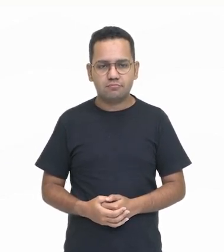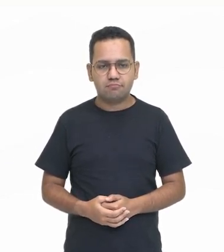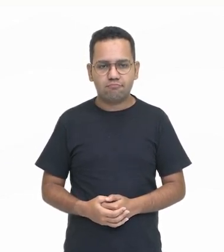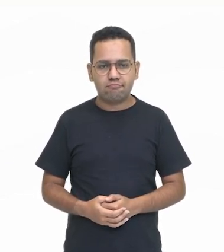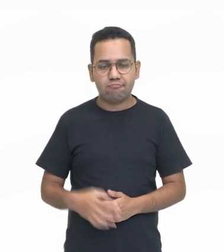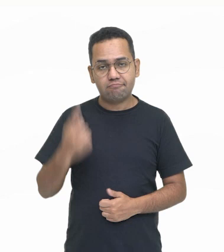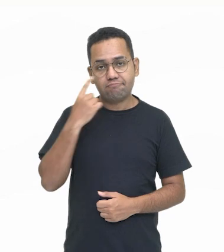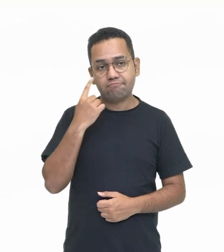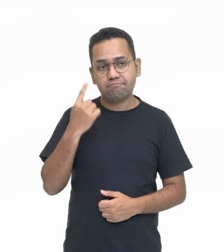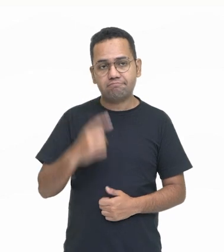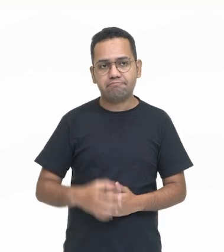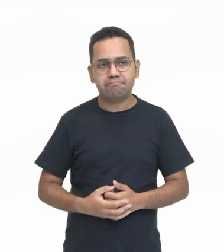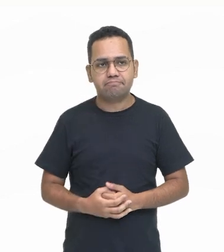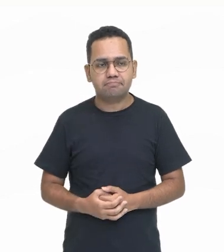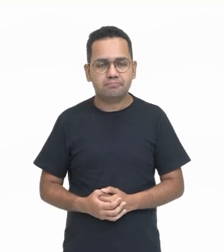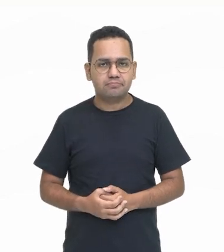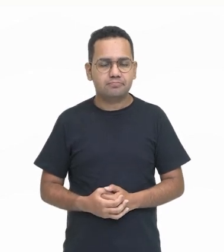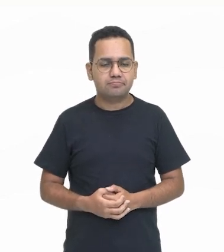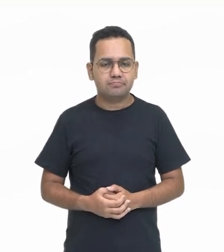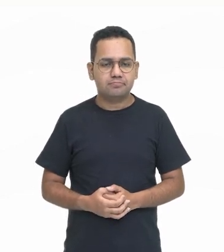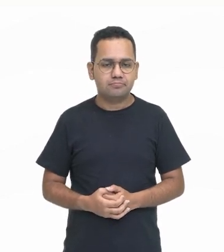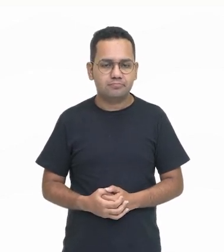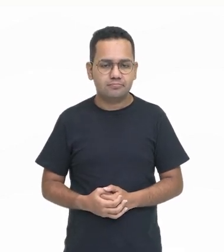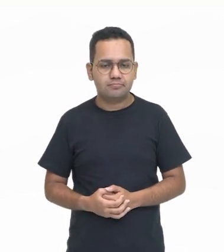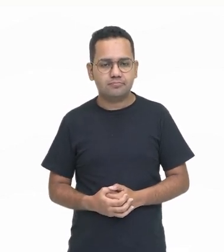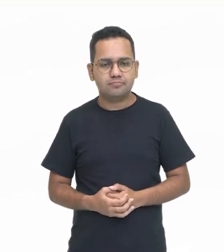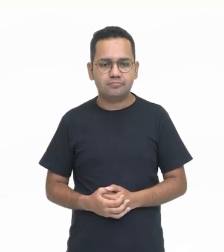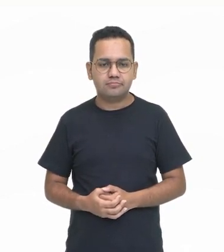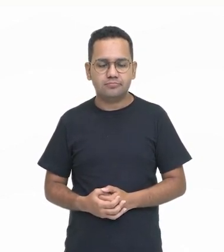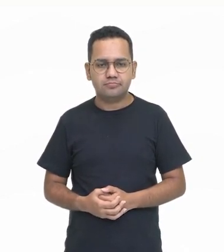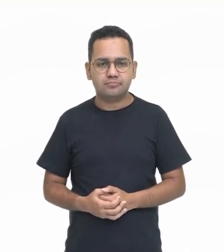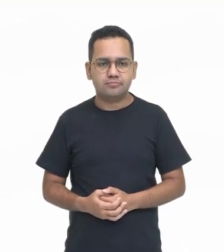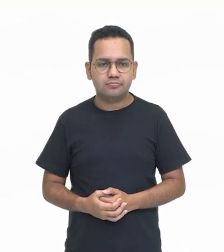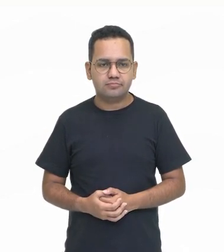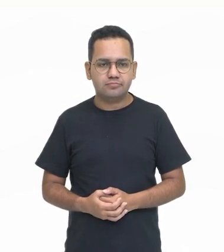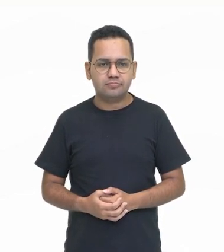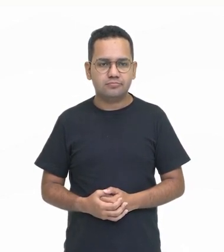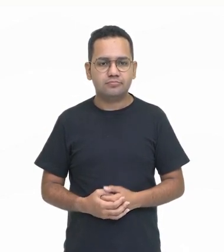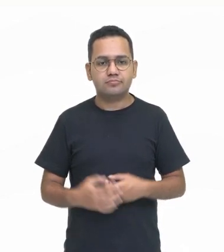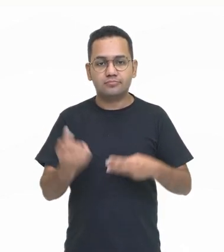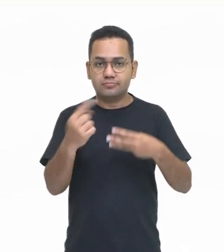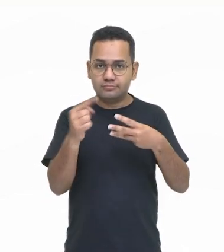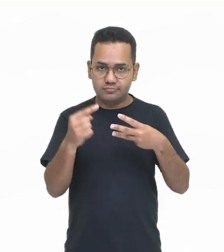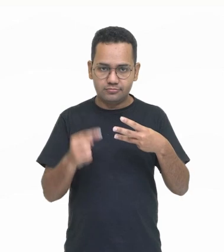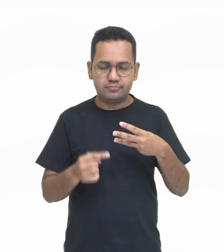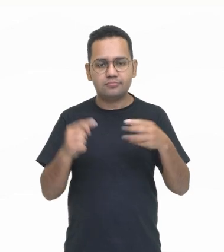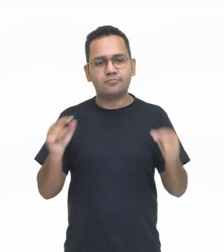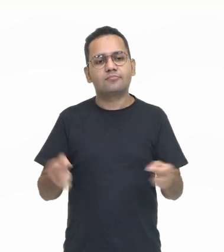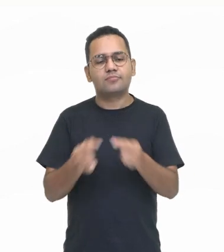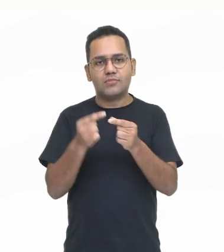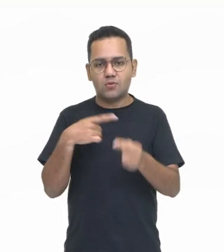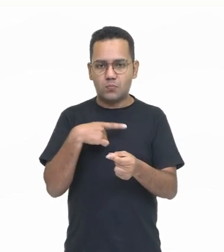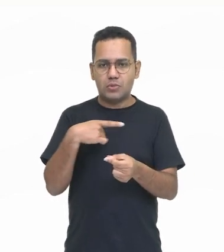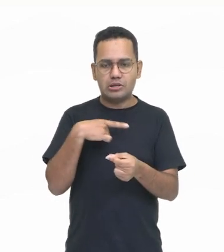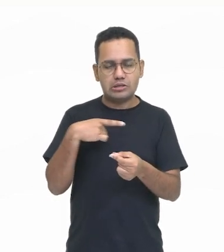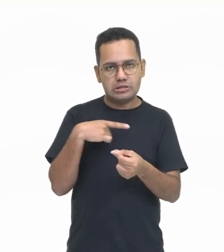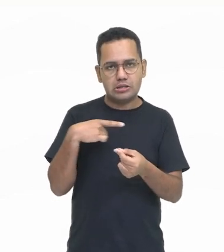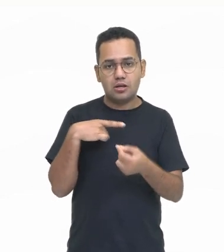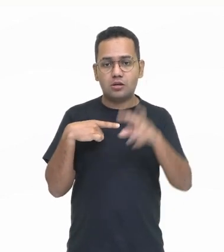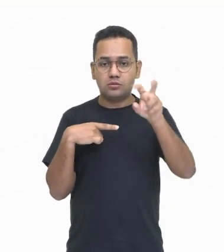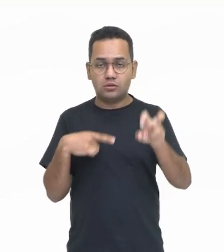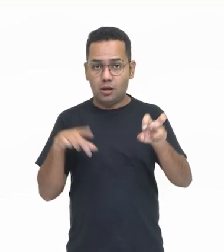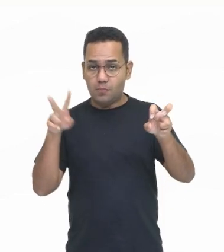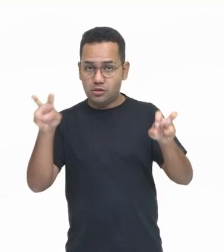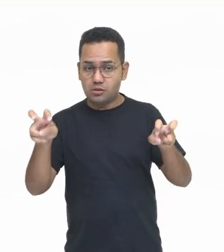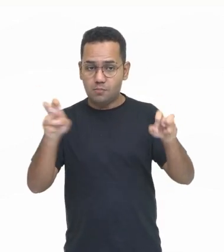1 ml. Tá legal? Essas são as relações entre as medidas de capacidade